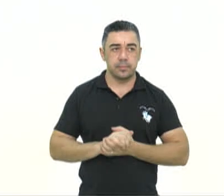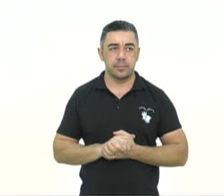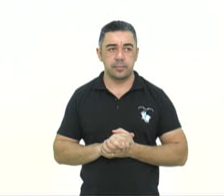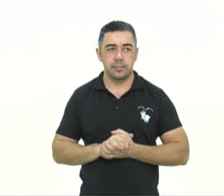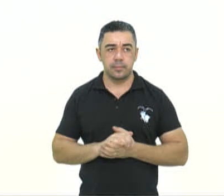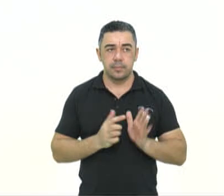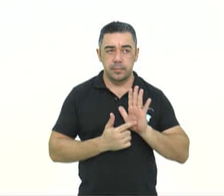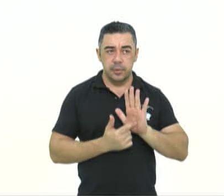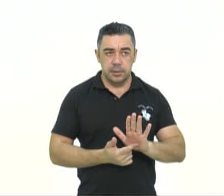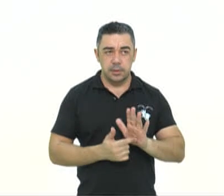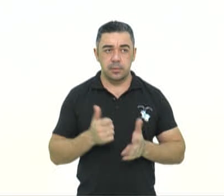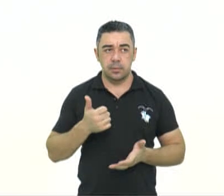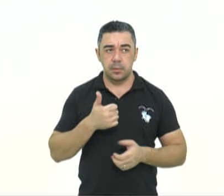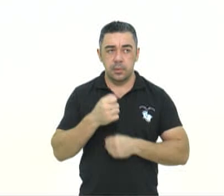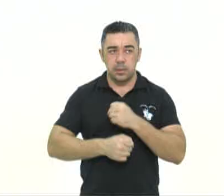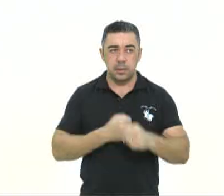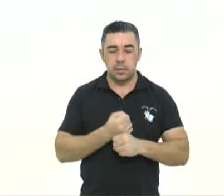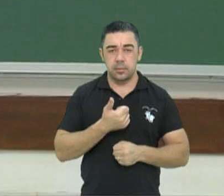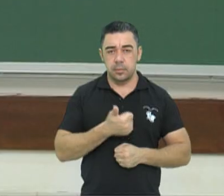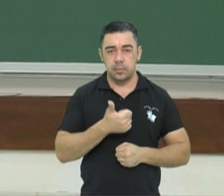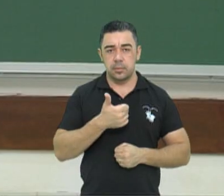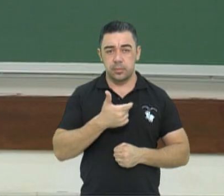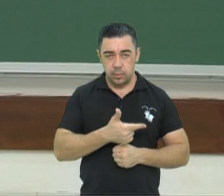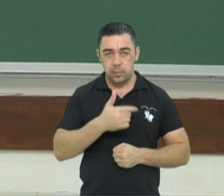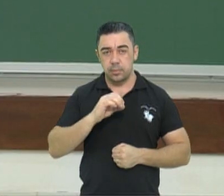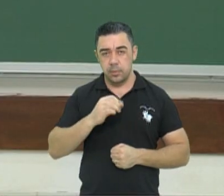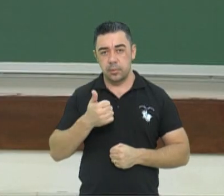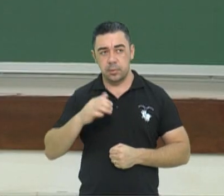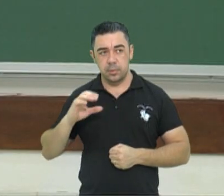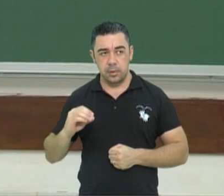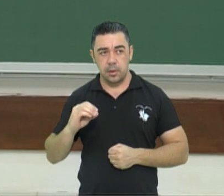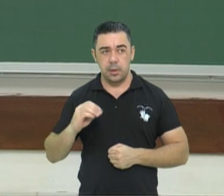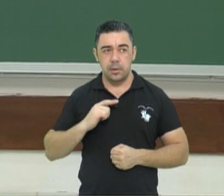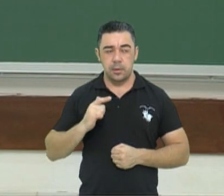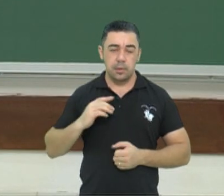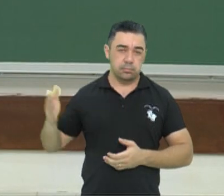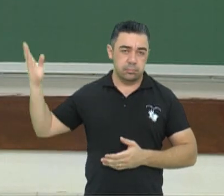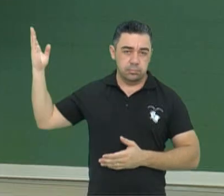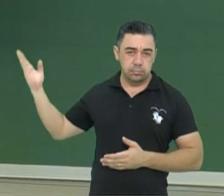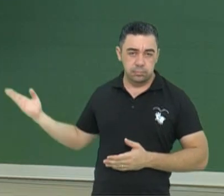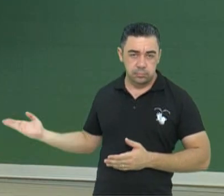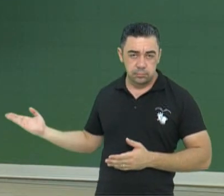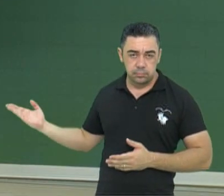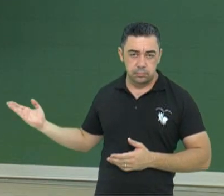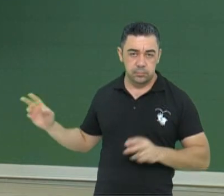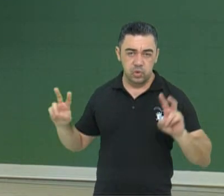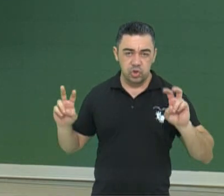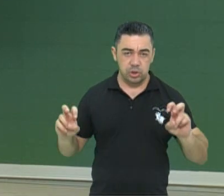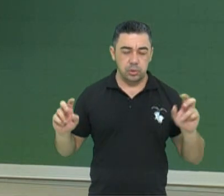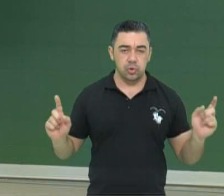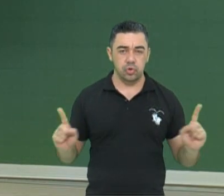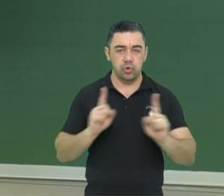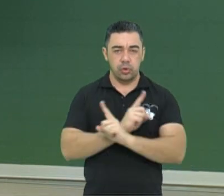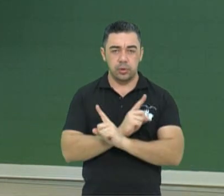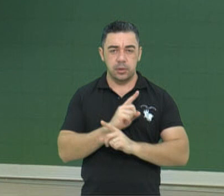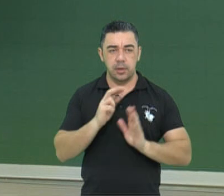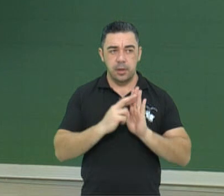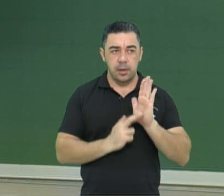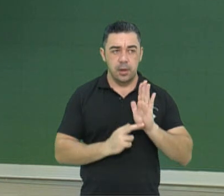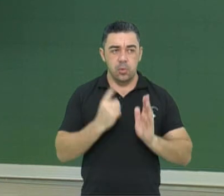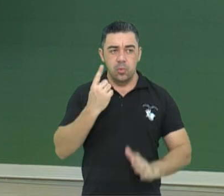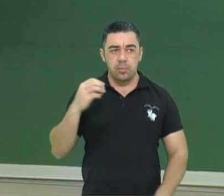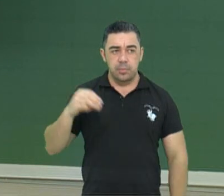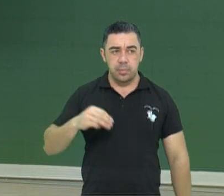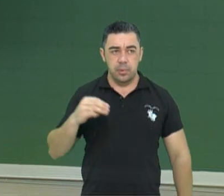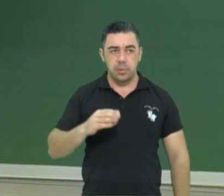Artista presente, 2010, MoMA, Nova York, 3 meses, 850 mil visitantes, 6 andares de sua obra. Título trocadilho, ser estar, regra, 1 minuto de silêncio